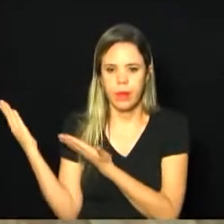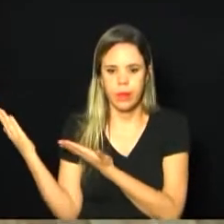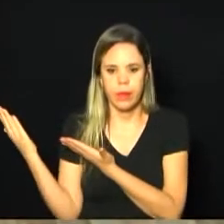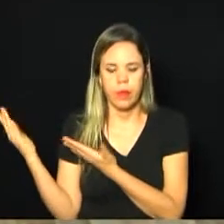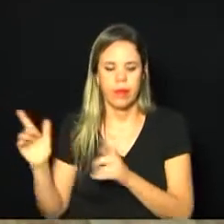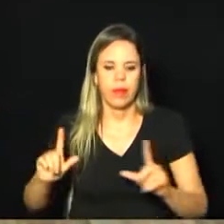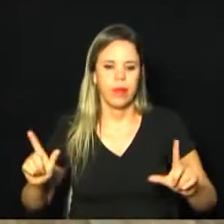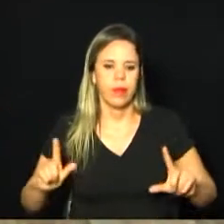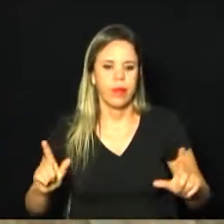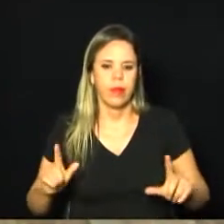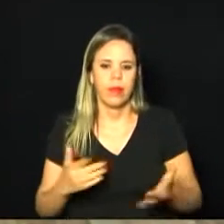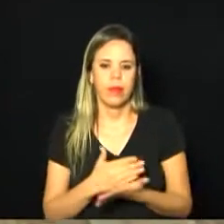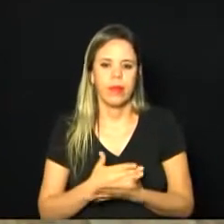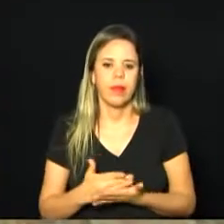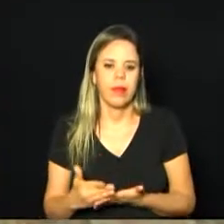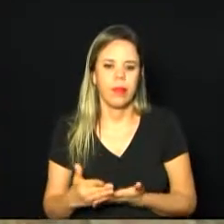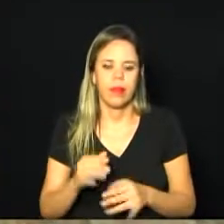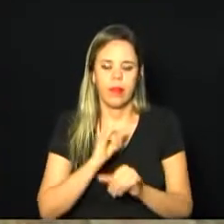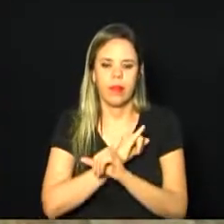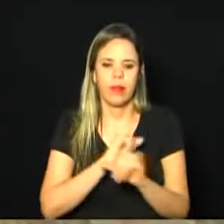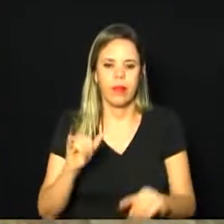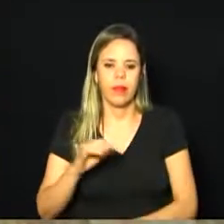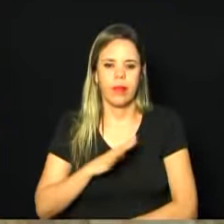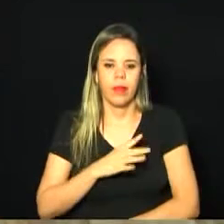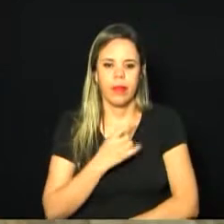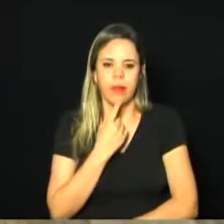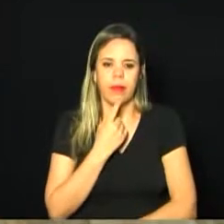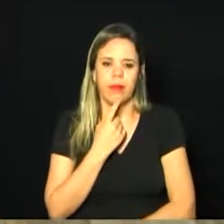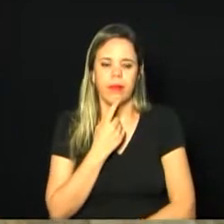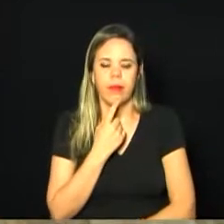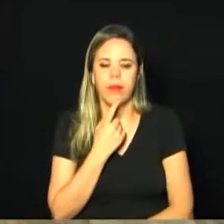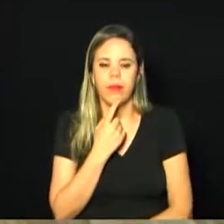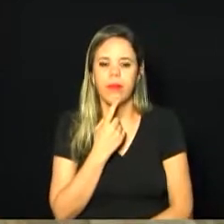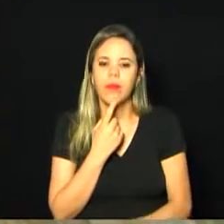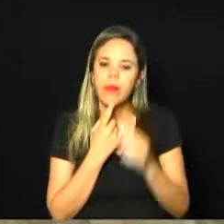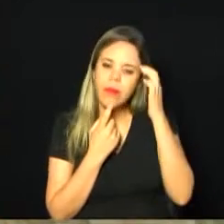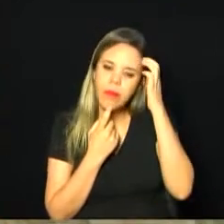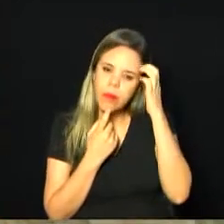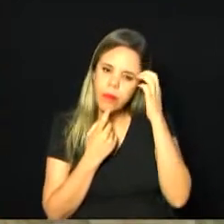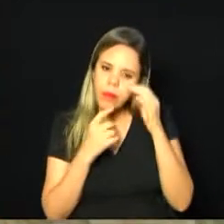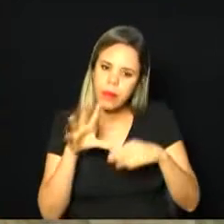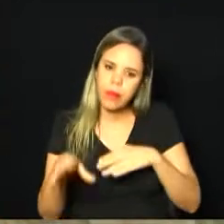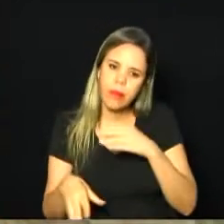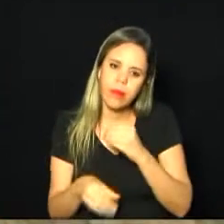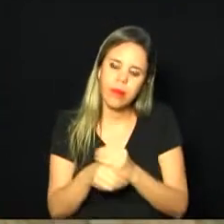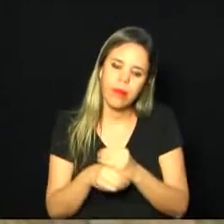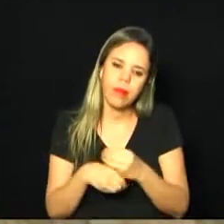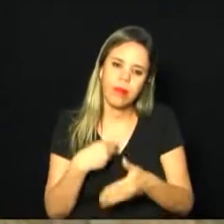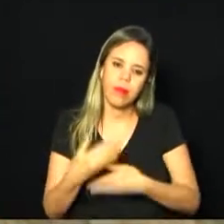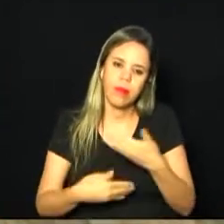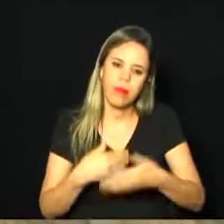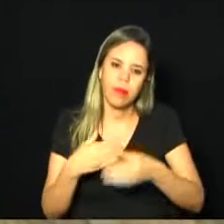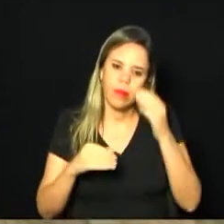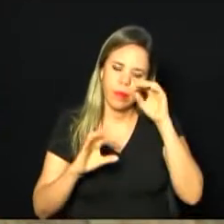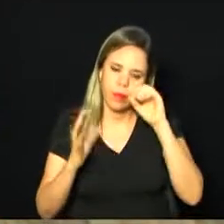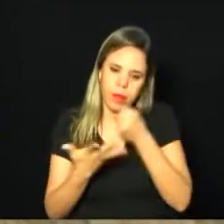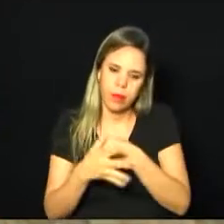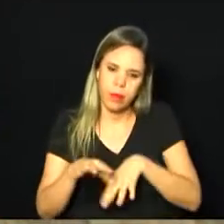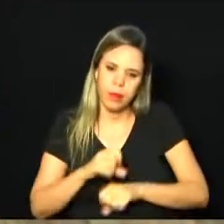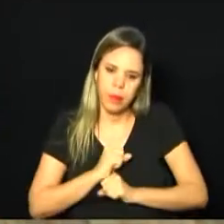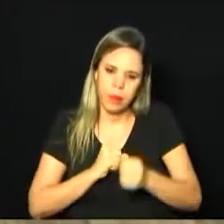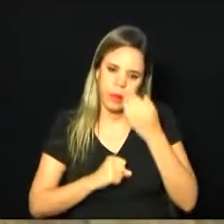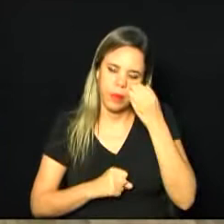nossos estúdios e nós começamos com as notícias da Metrópole de Campinas naquela atualização diária dos casos da